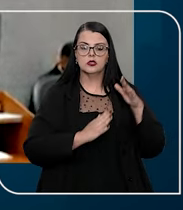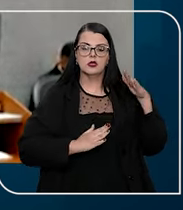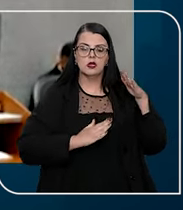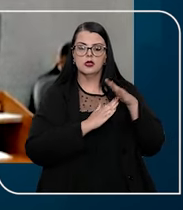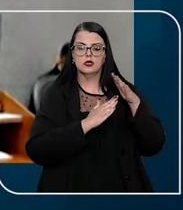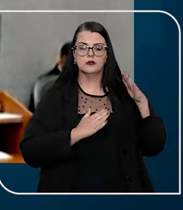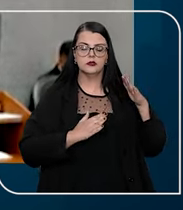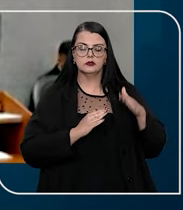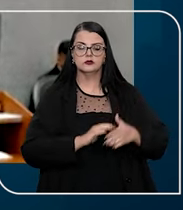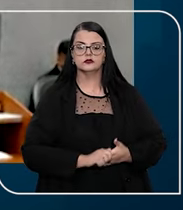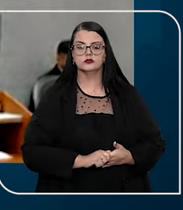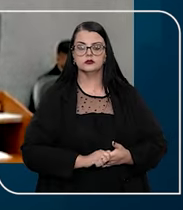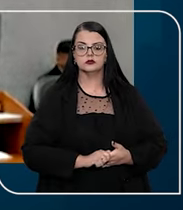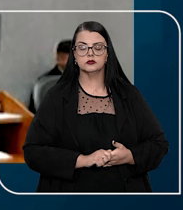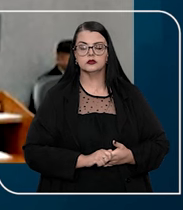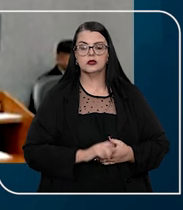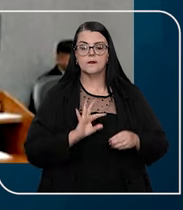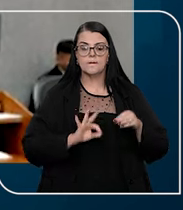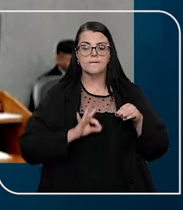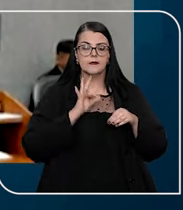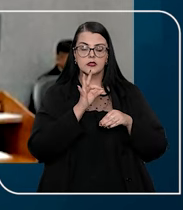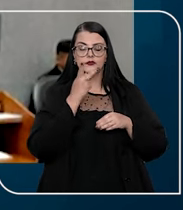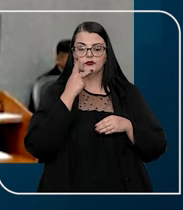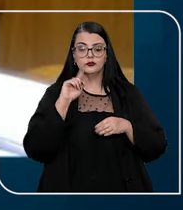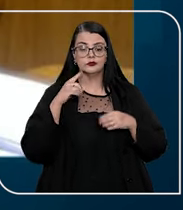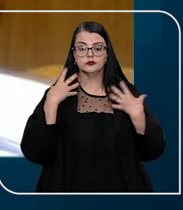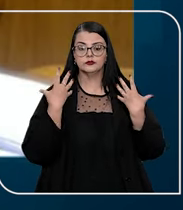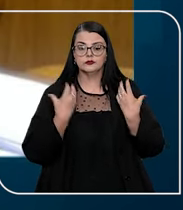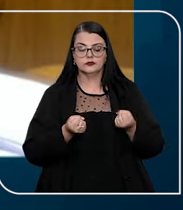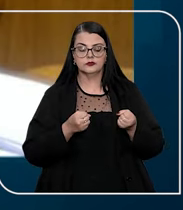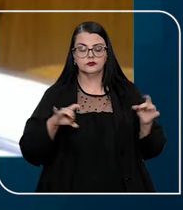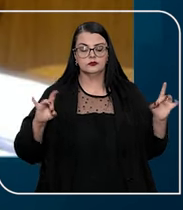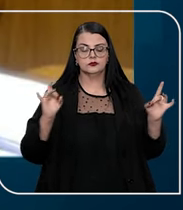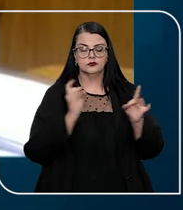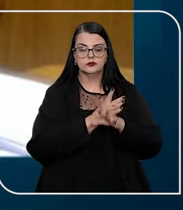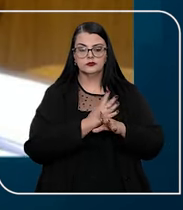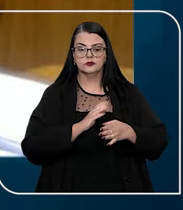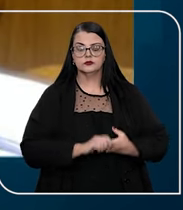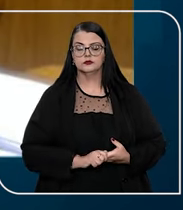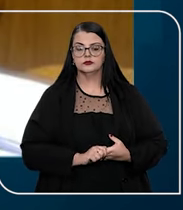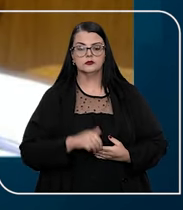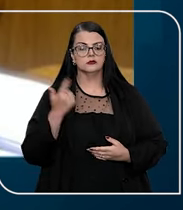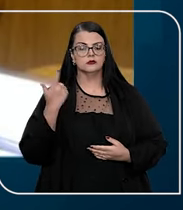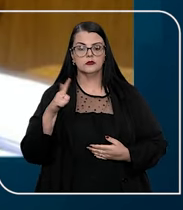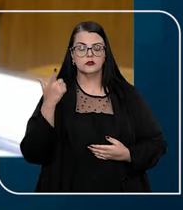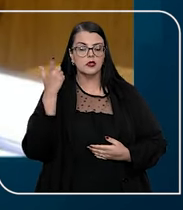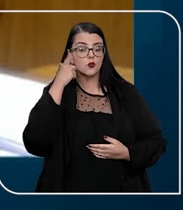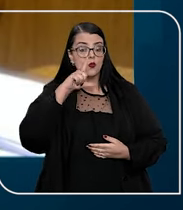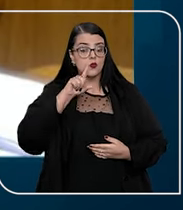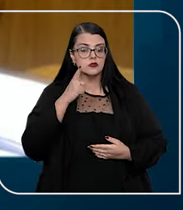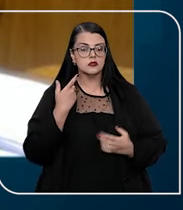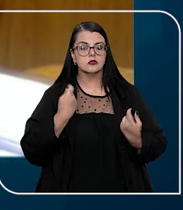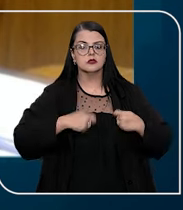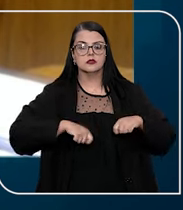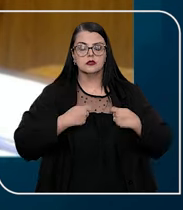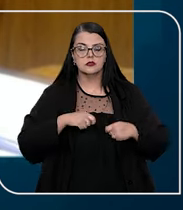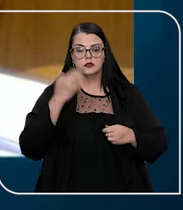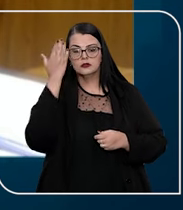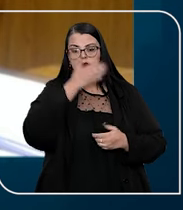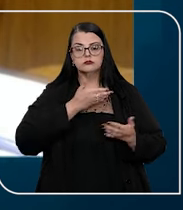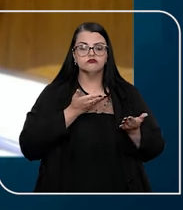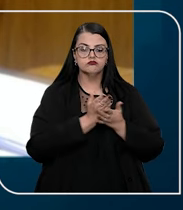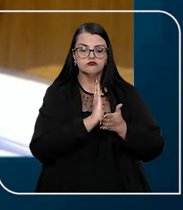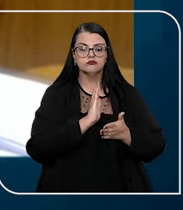extensão e os limites da interdição a ministra considerou inadmissível concluir que o autor da ação não tenha conseguido provar a